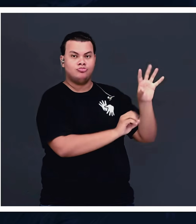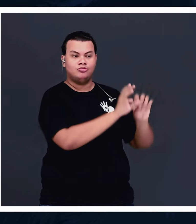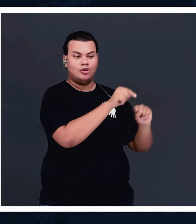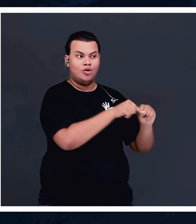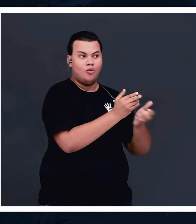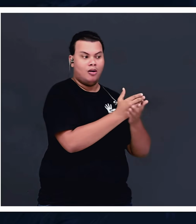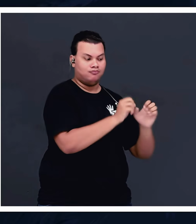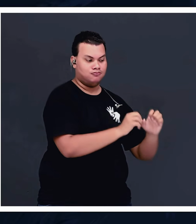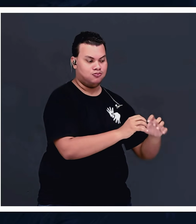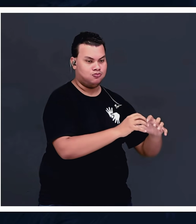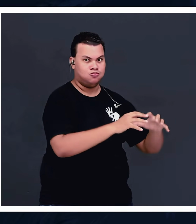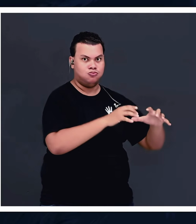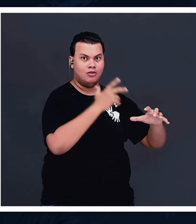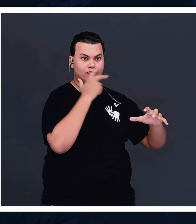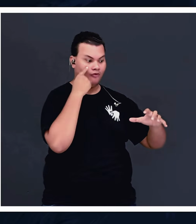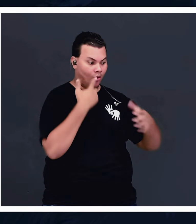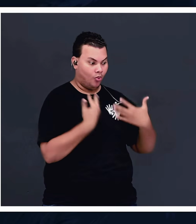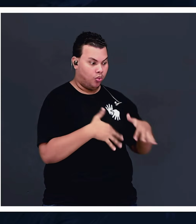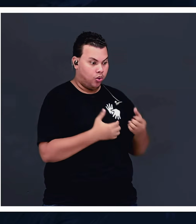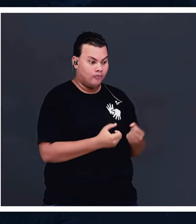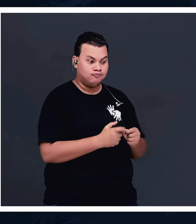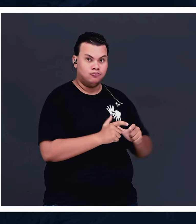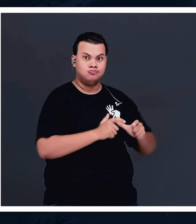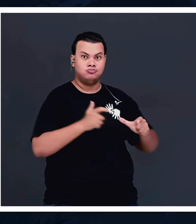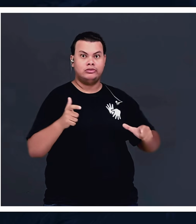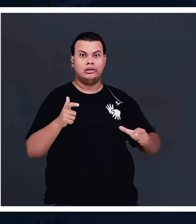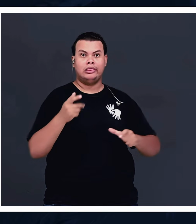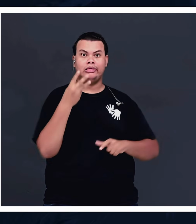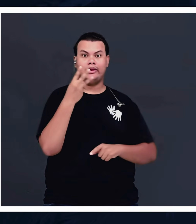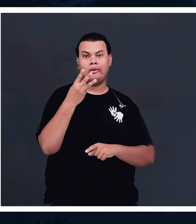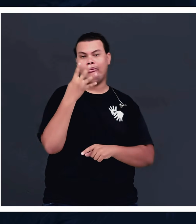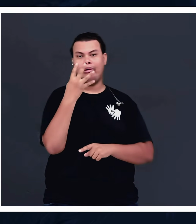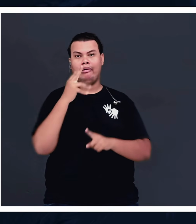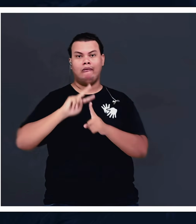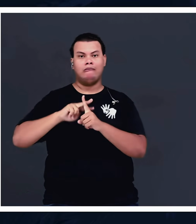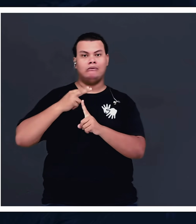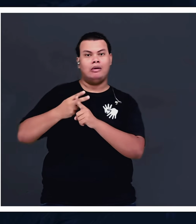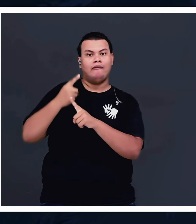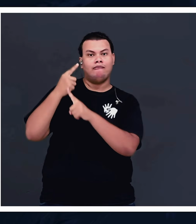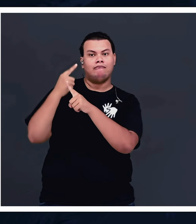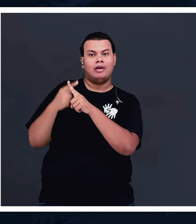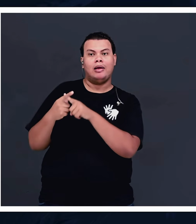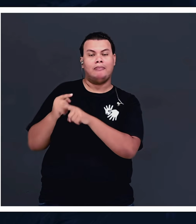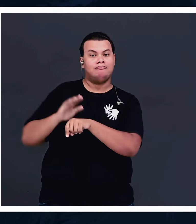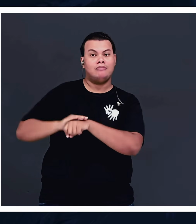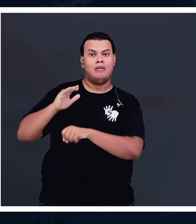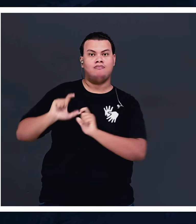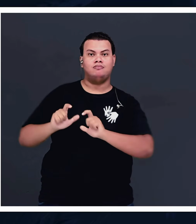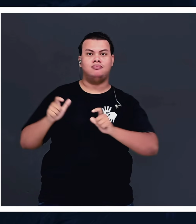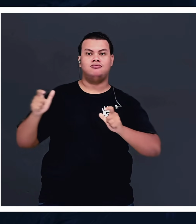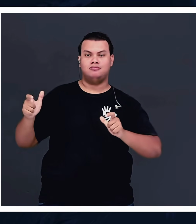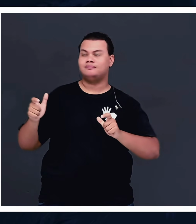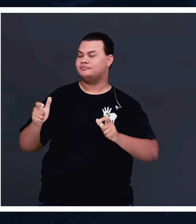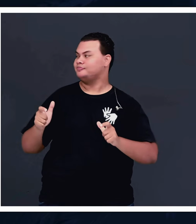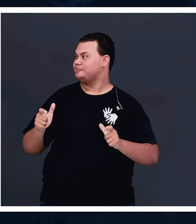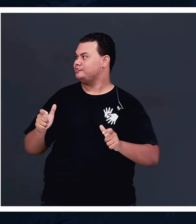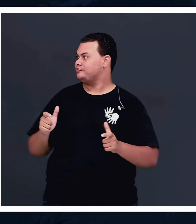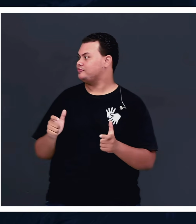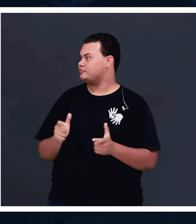vira aquela massa enorme, 3, 4, 5 vezes maior do que o tamanho